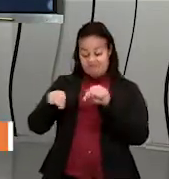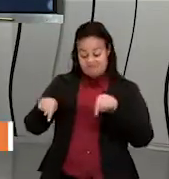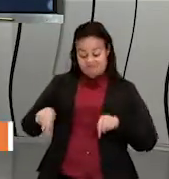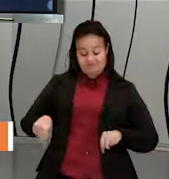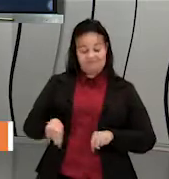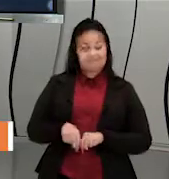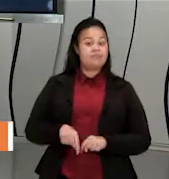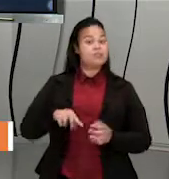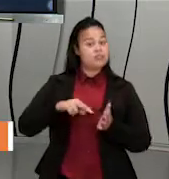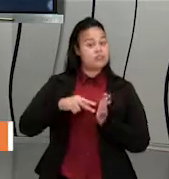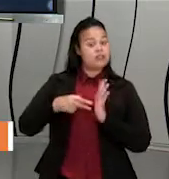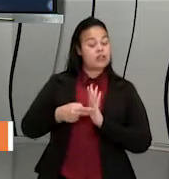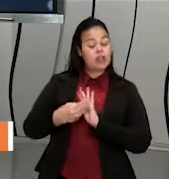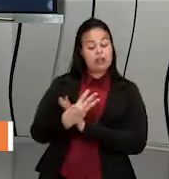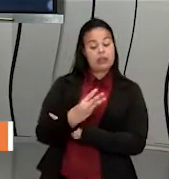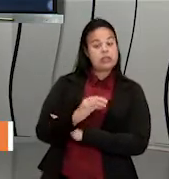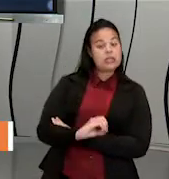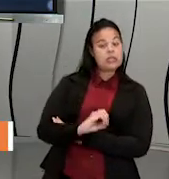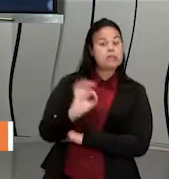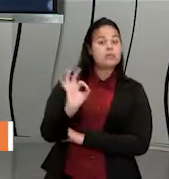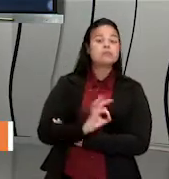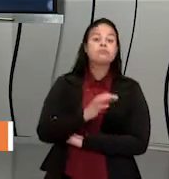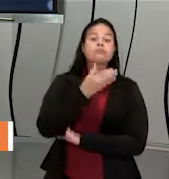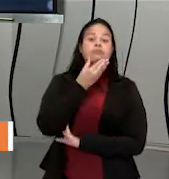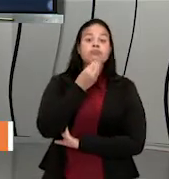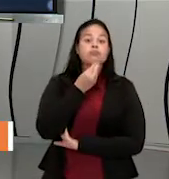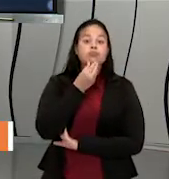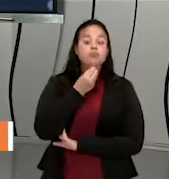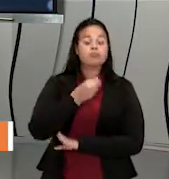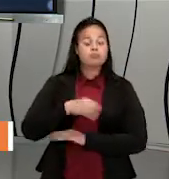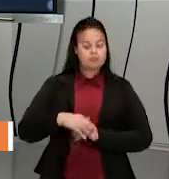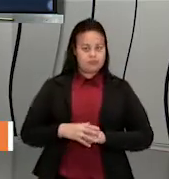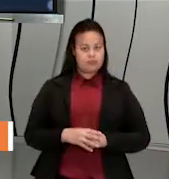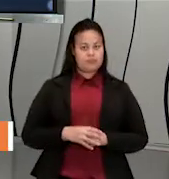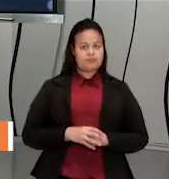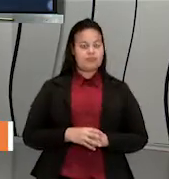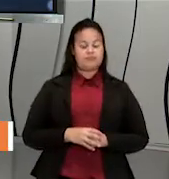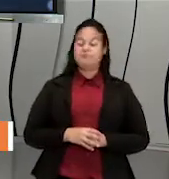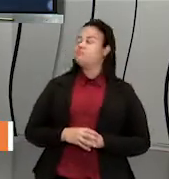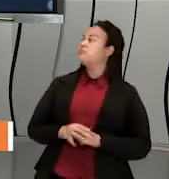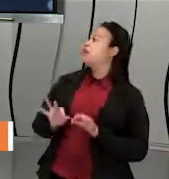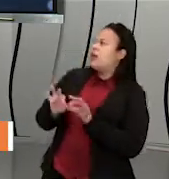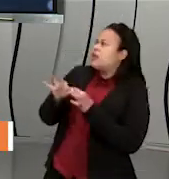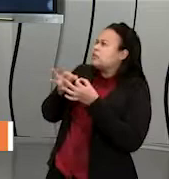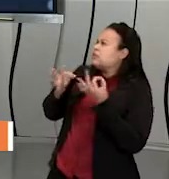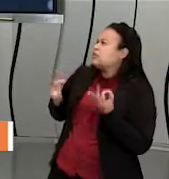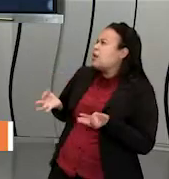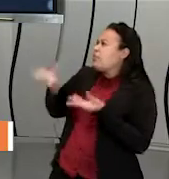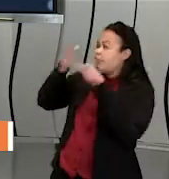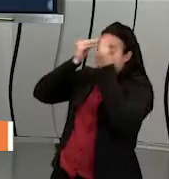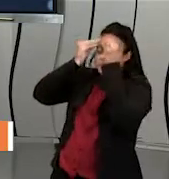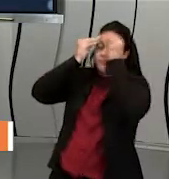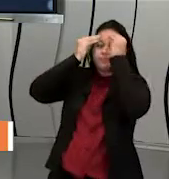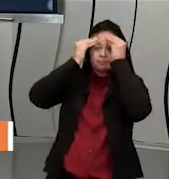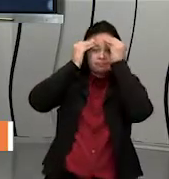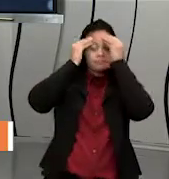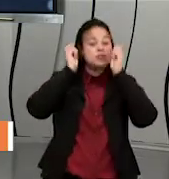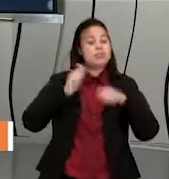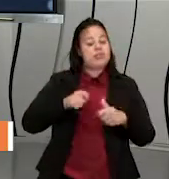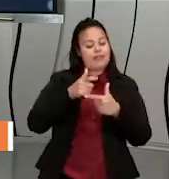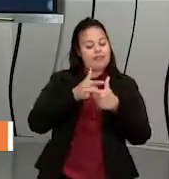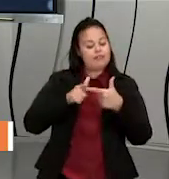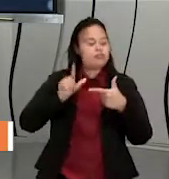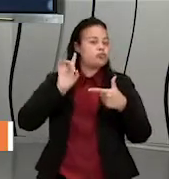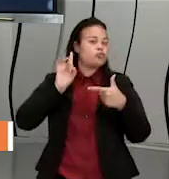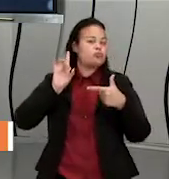então, que 30% são meninos, tá certo? É bem simples da gente estar entendendo, basta dividir, só isso.